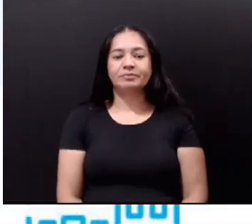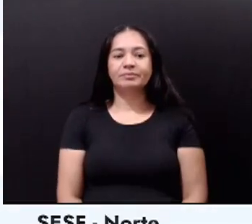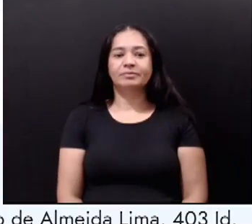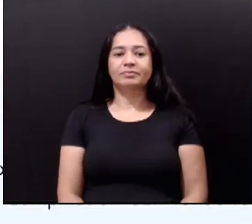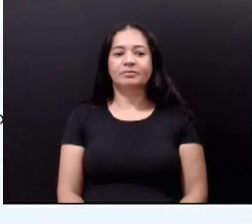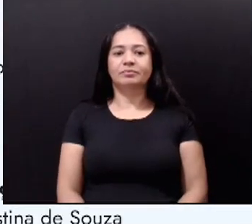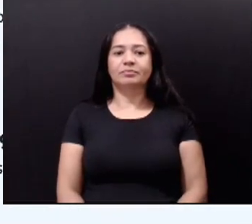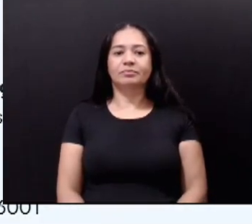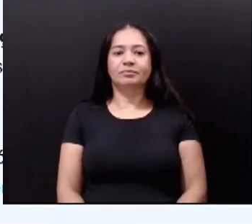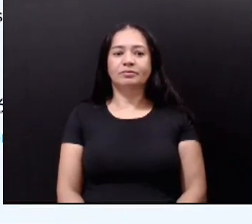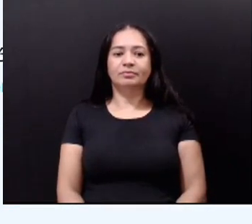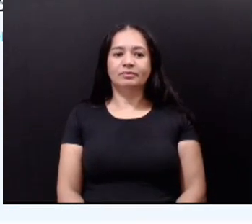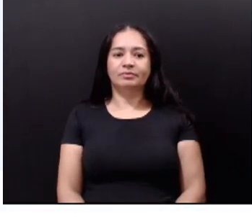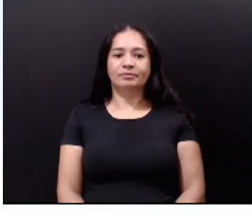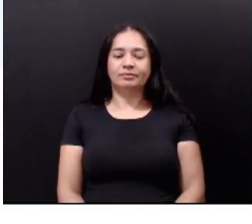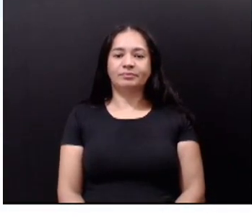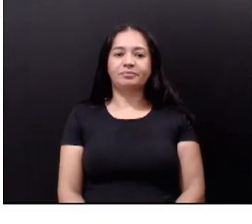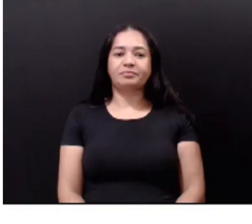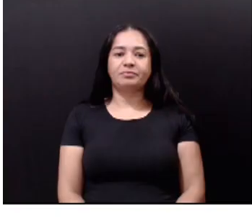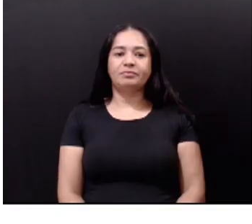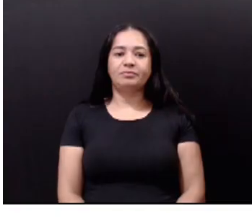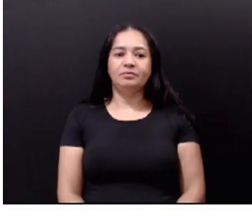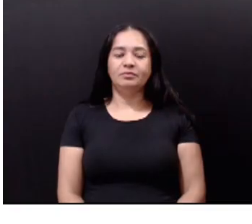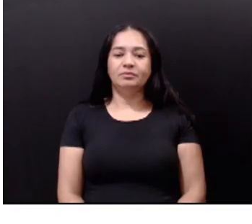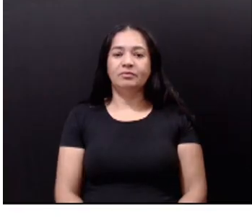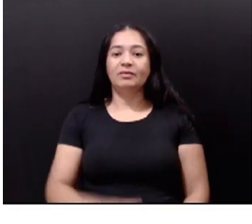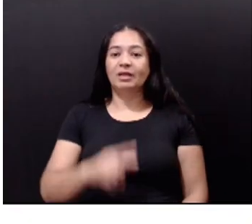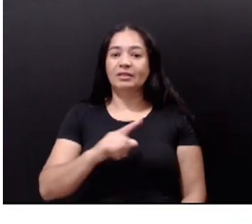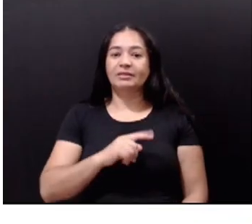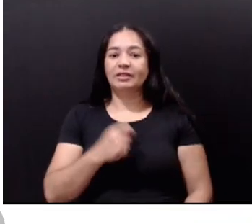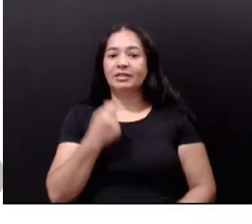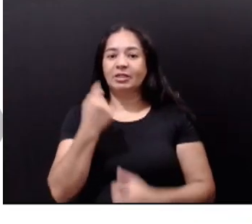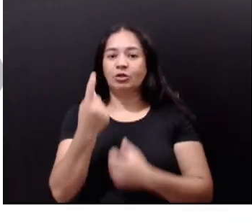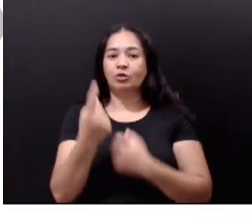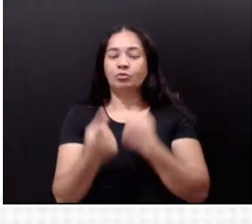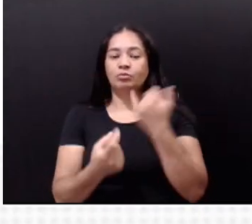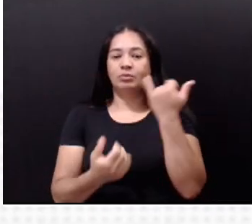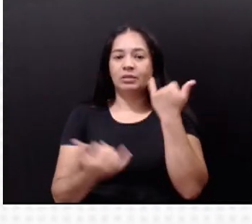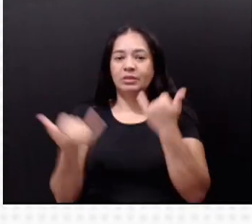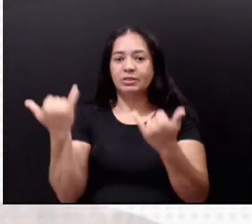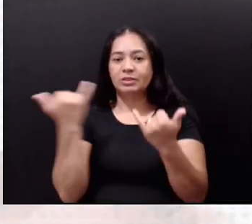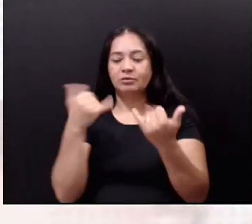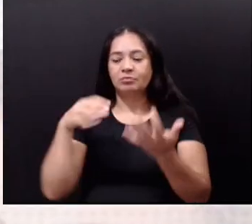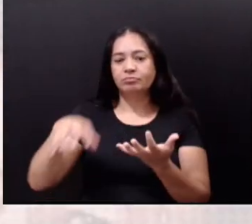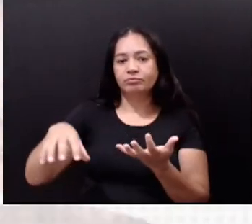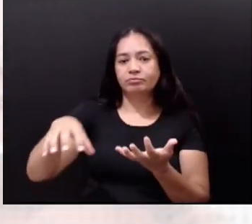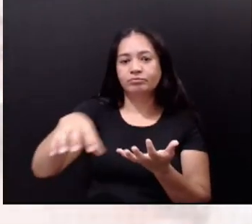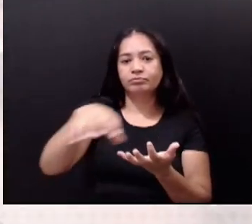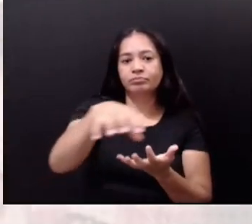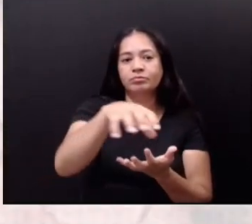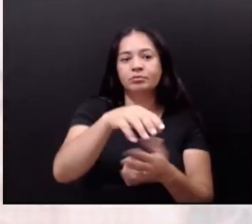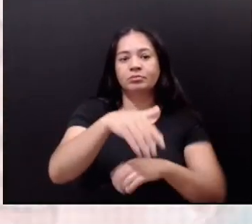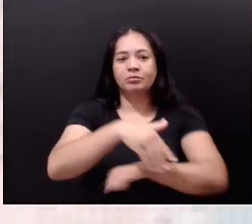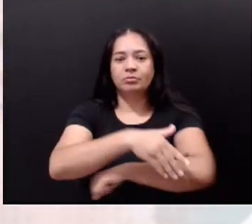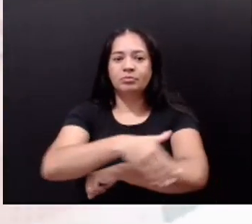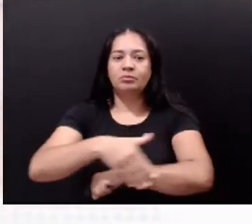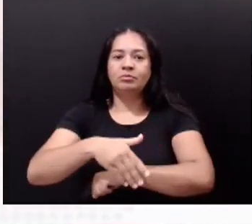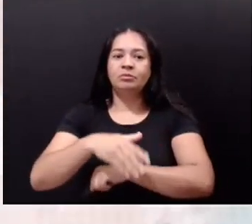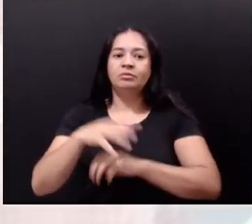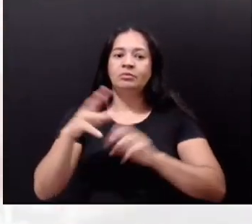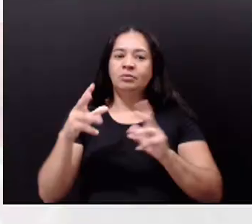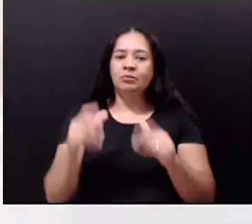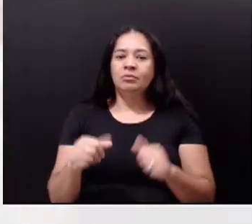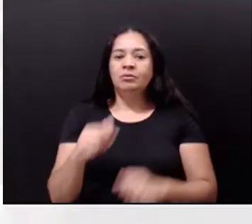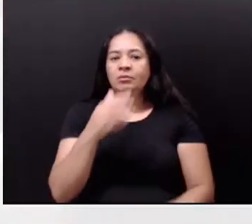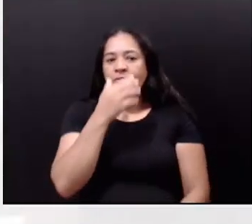www.setacampinas.org.br. Tem lá algumas informações das unidades todas, endereço, contatos, né, o portal de transparência. E o